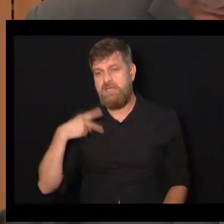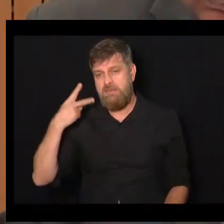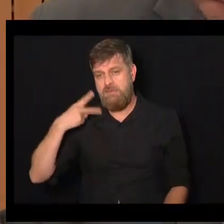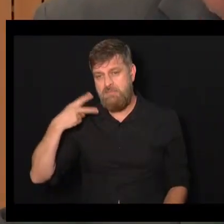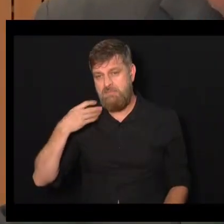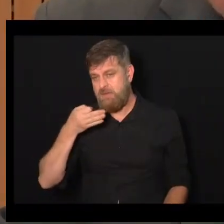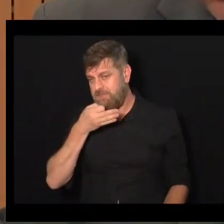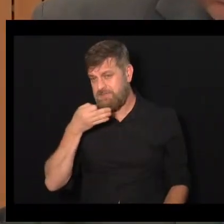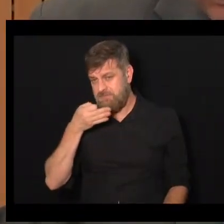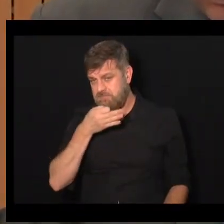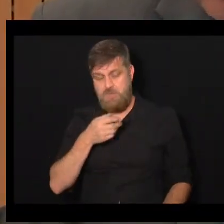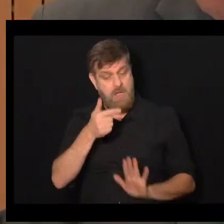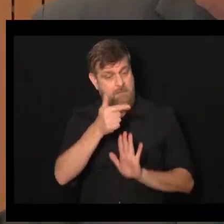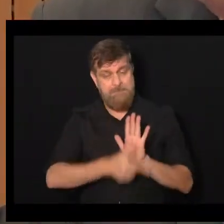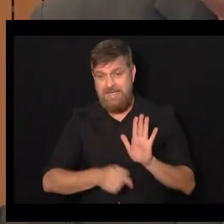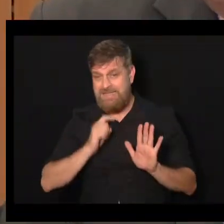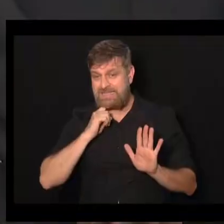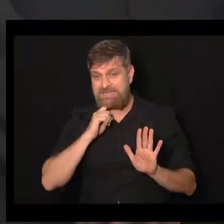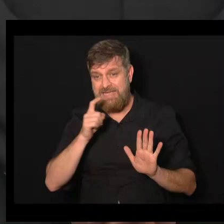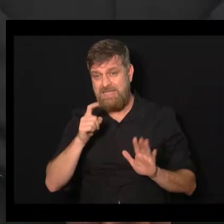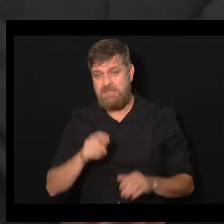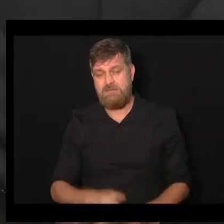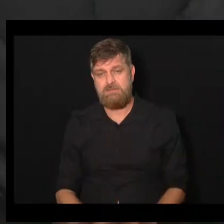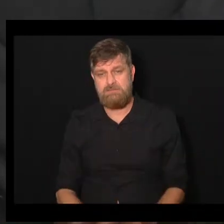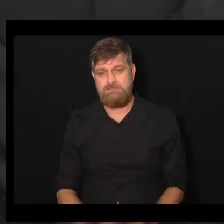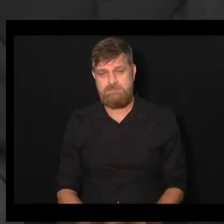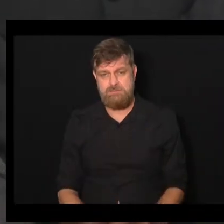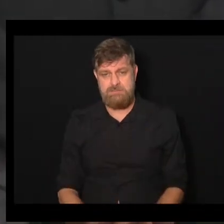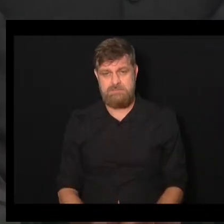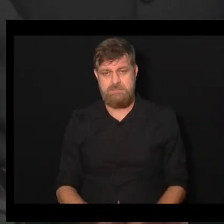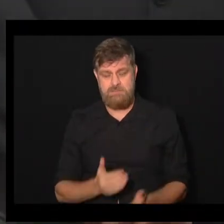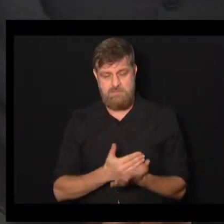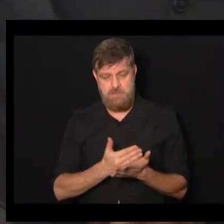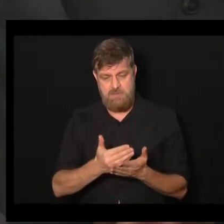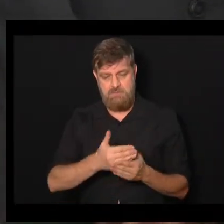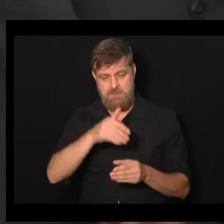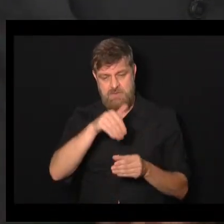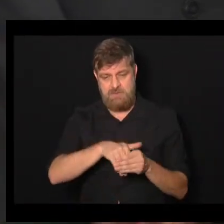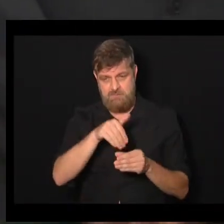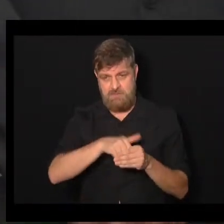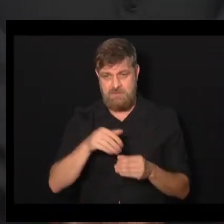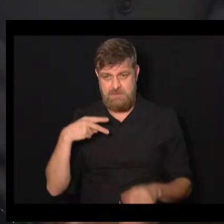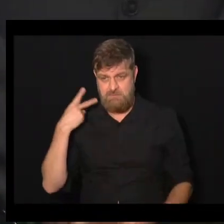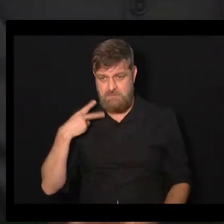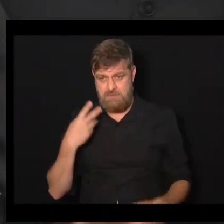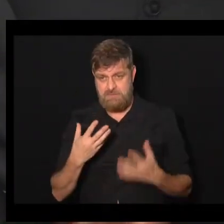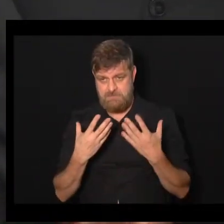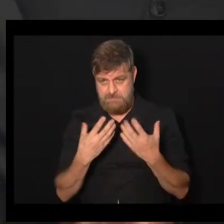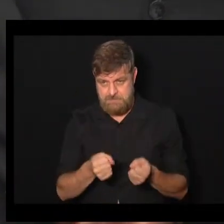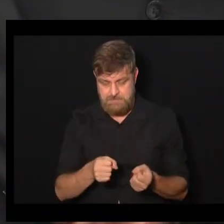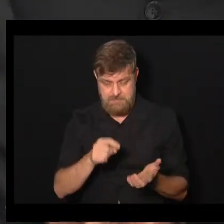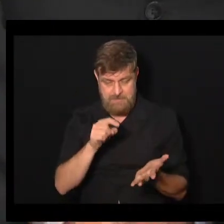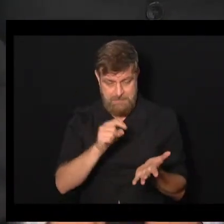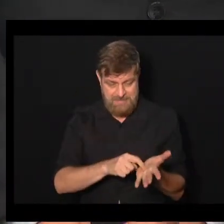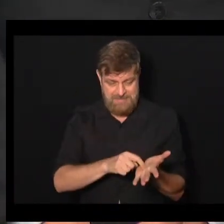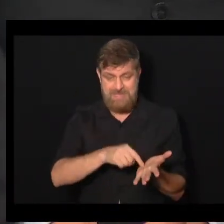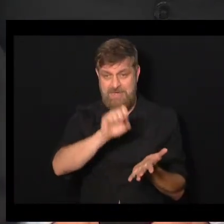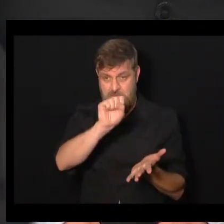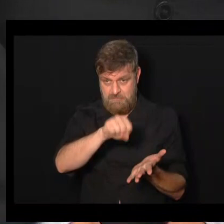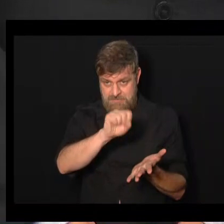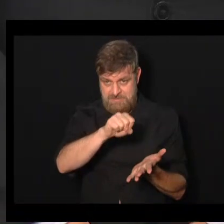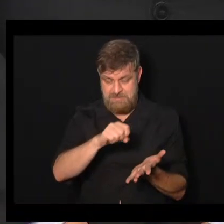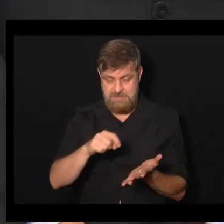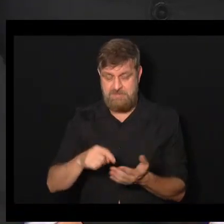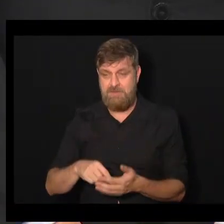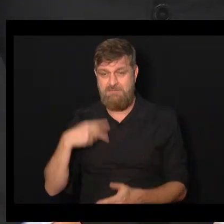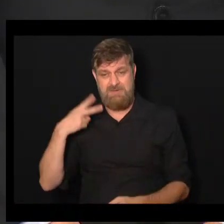há vereadores inscritos para a discussão. Não havendo vereador inscrito, o projeto vai à votação. Vereadores favoráveis apertarão a tecla sim, vereadores